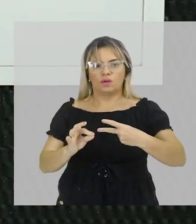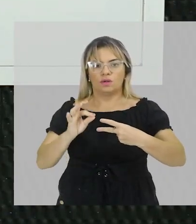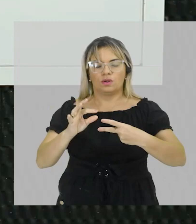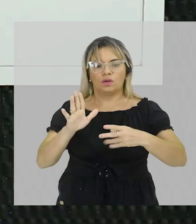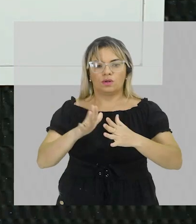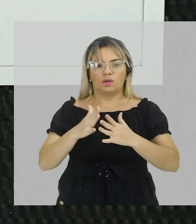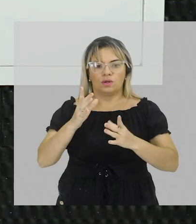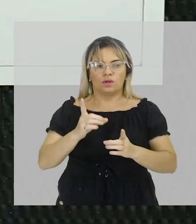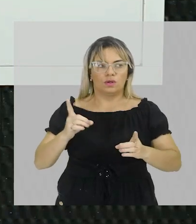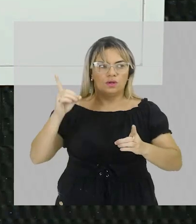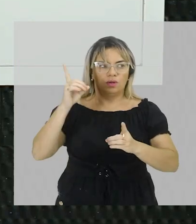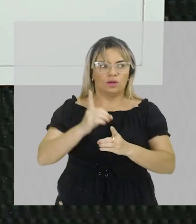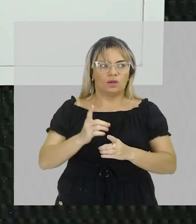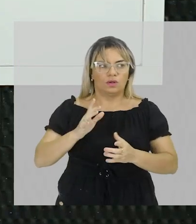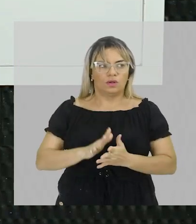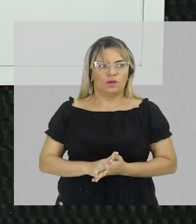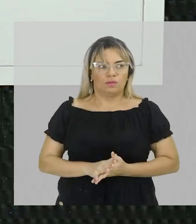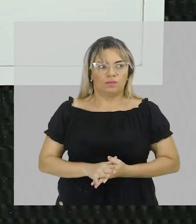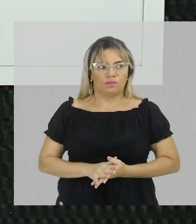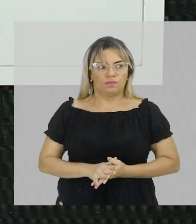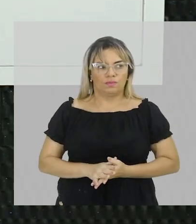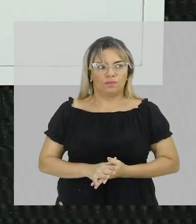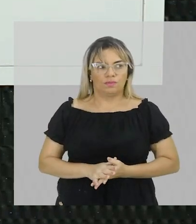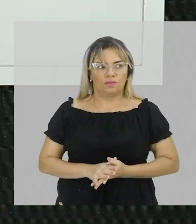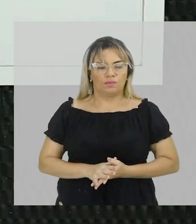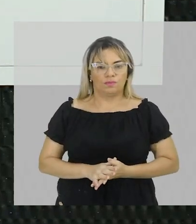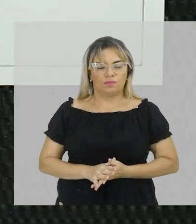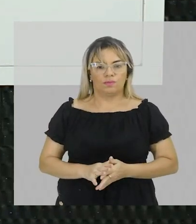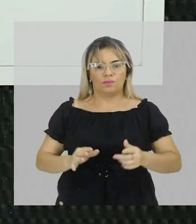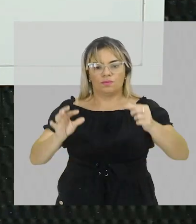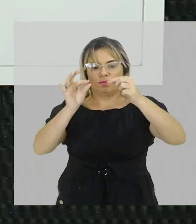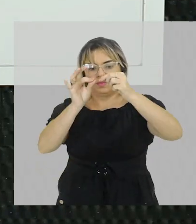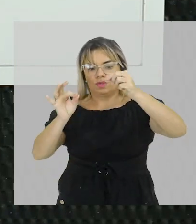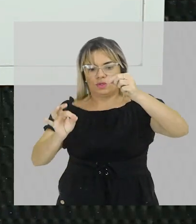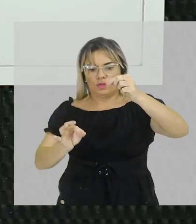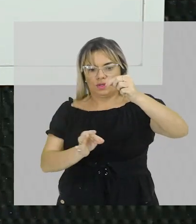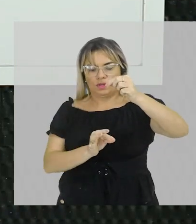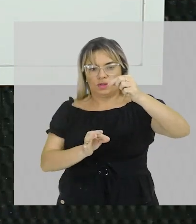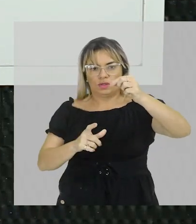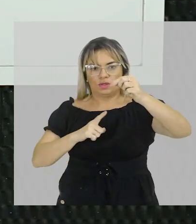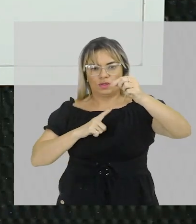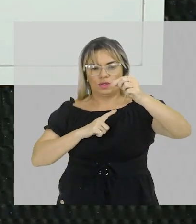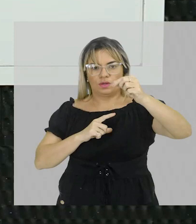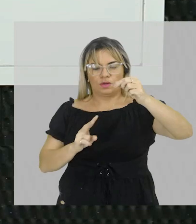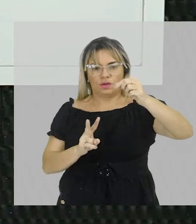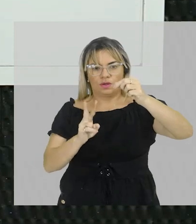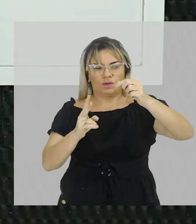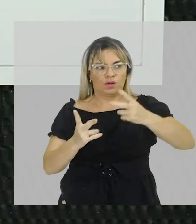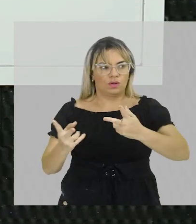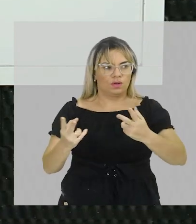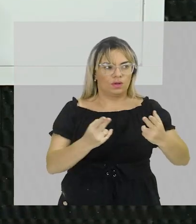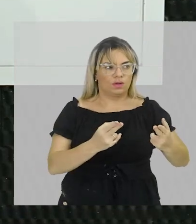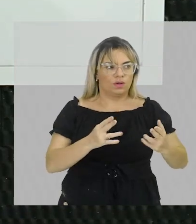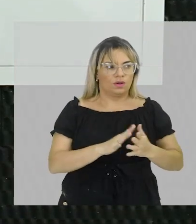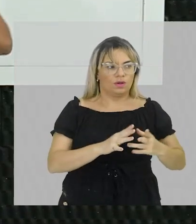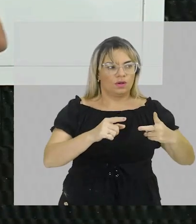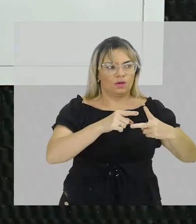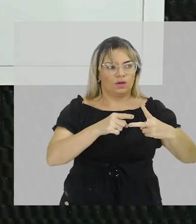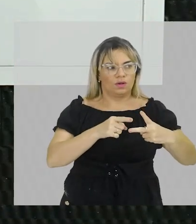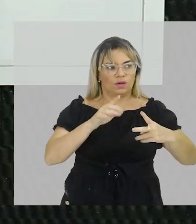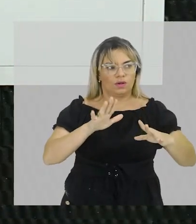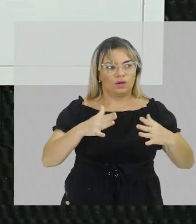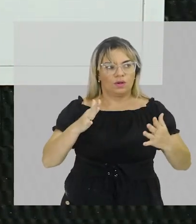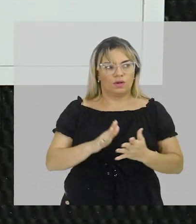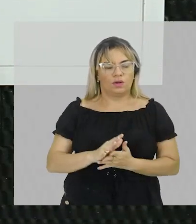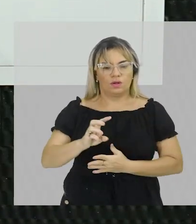descobrir. Turma, esse arco aqui, ó, ele tem o mesmo valor desse ângulo aqui, ó. Tá? 3π sobre 4, para